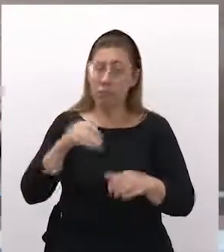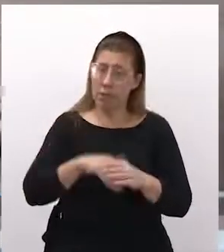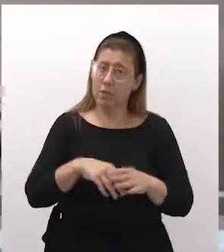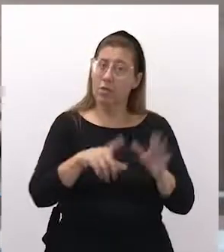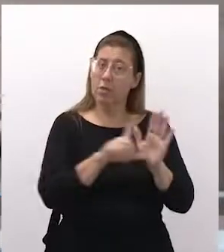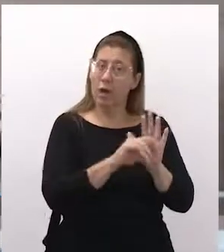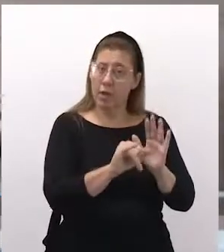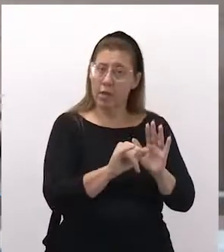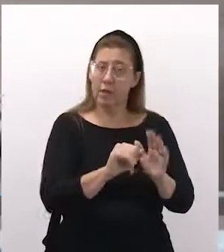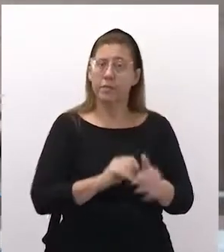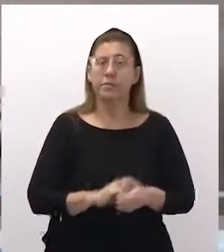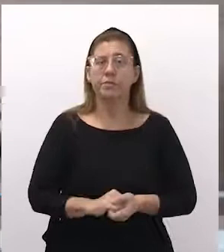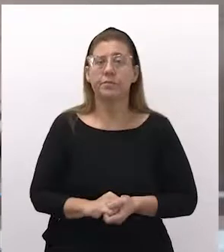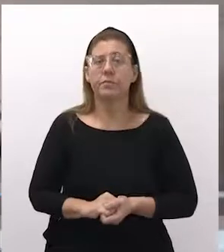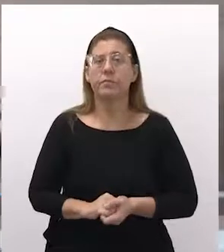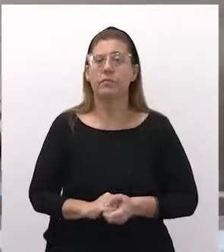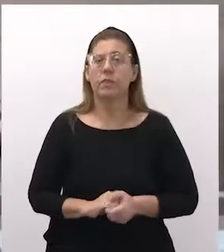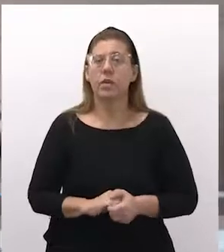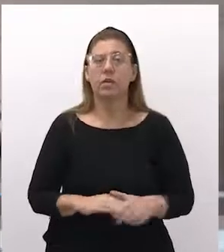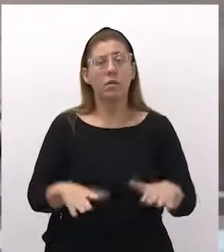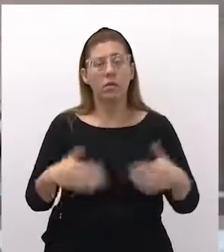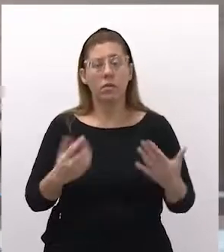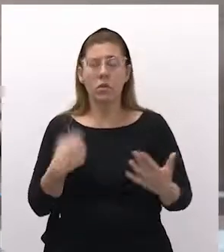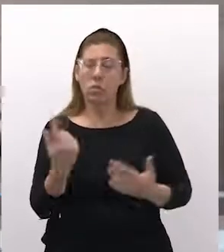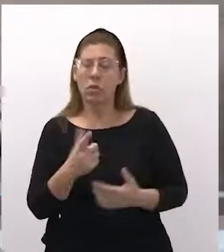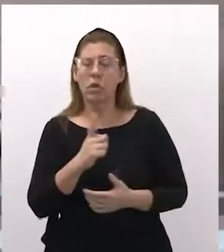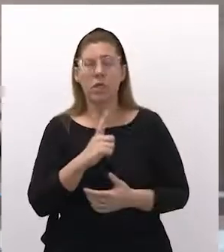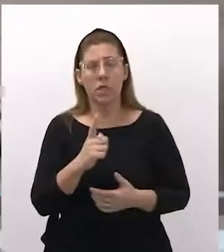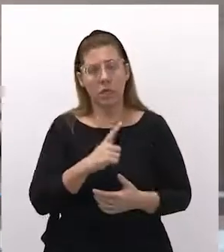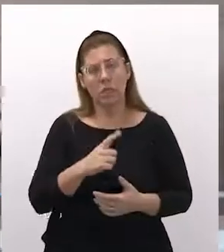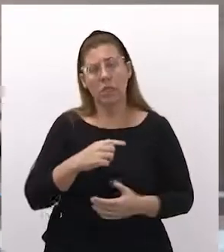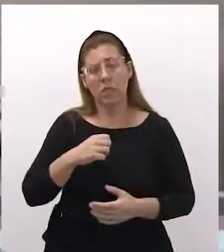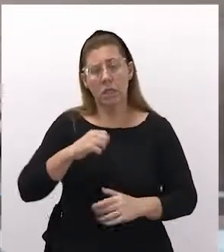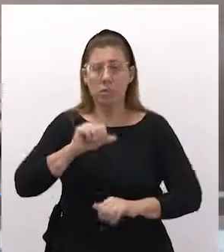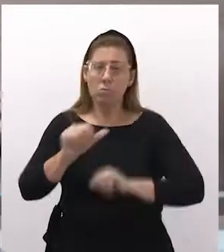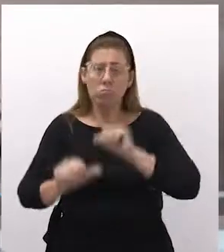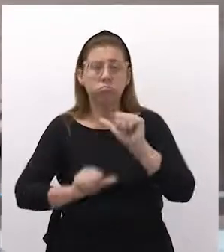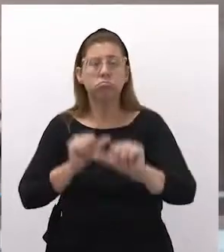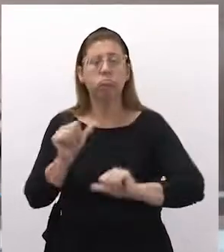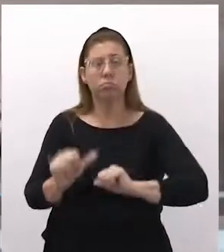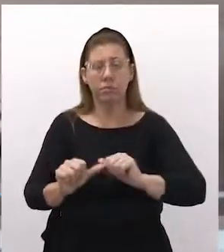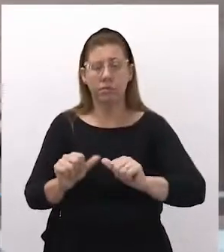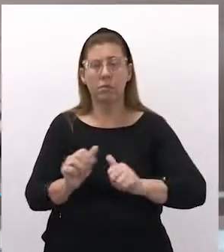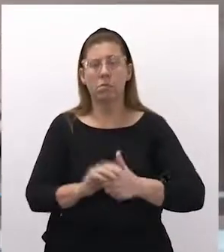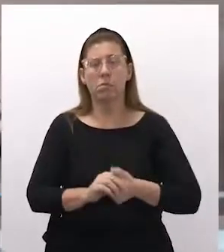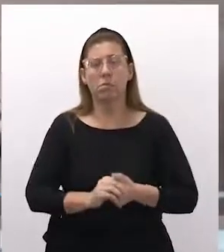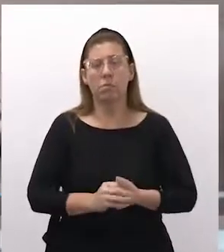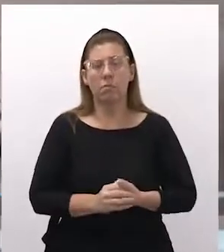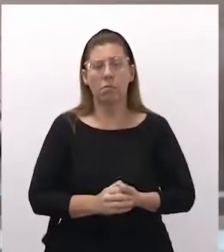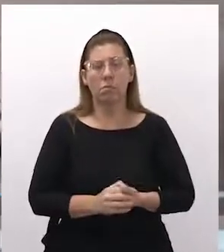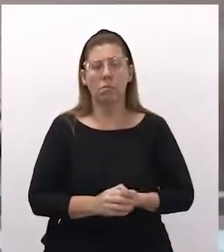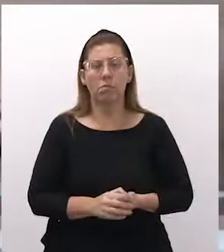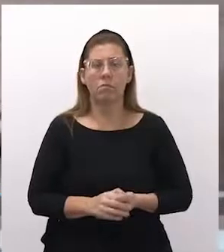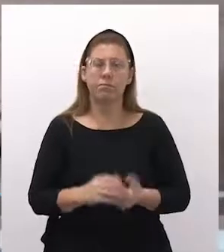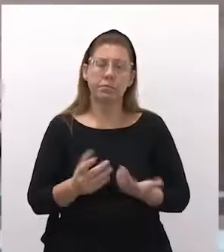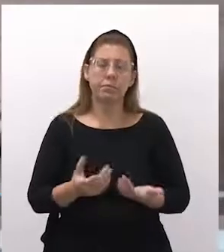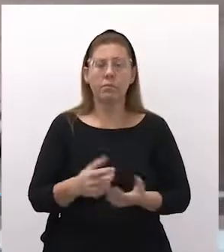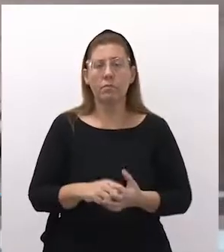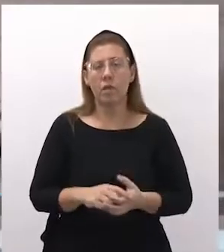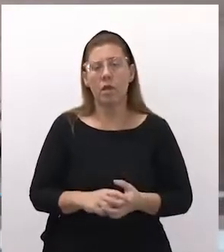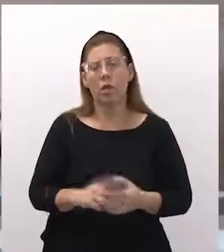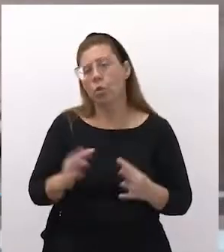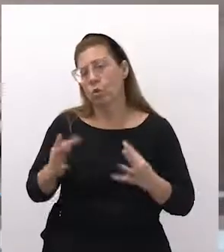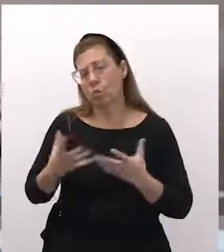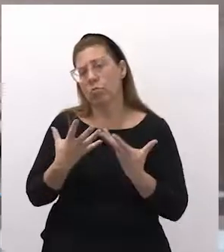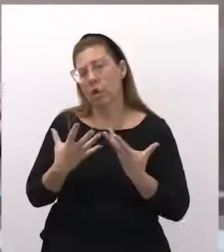convenção. E por isso que a gente tem essa alteração. Então, para vocês dizerem, é um consenso